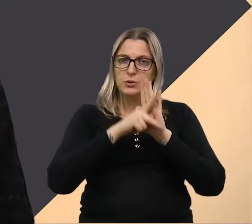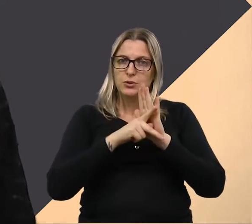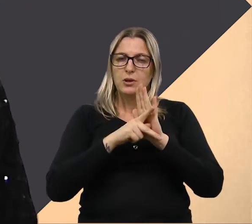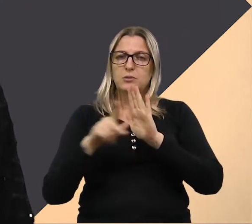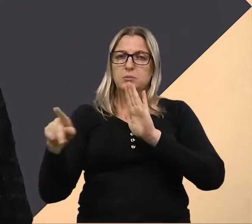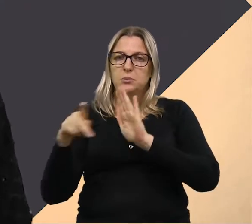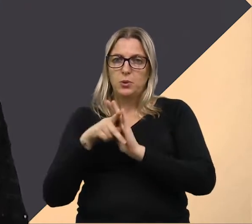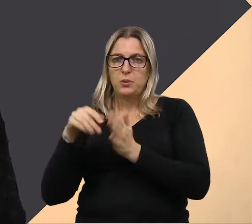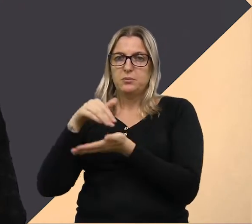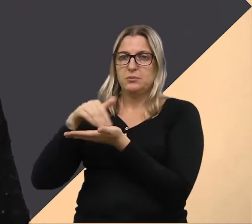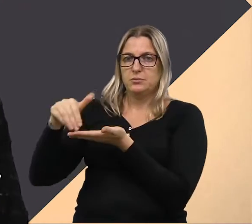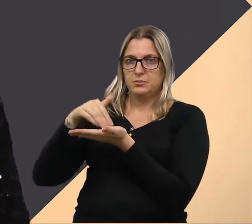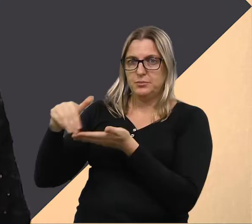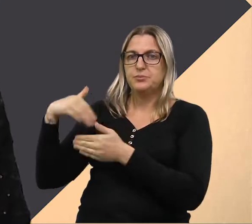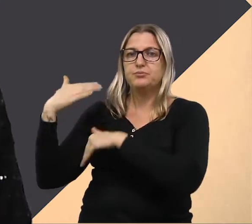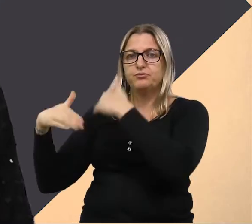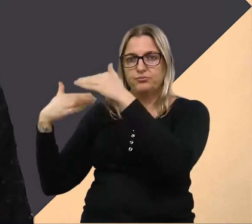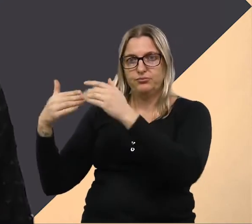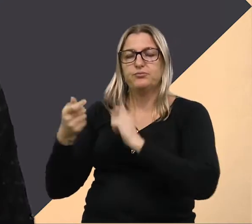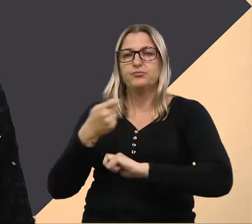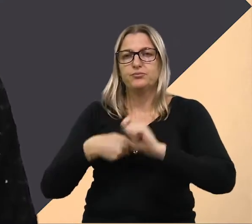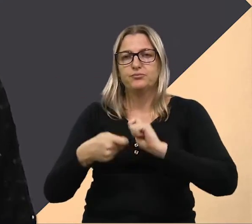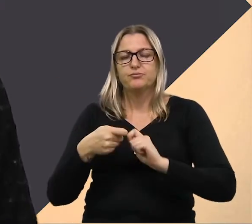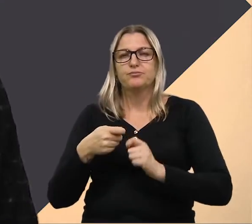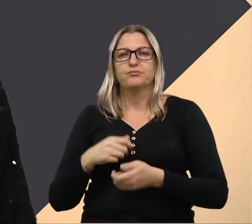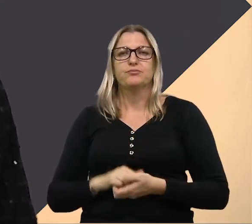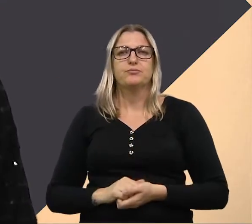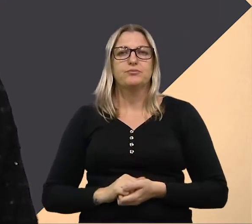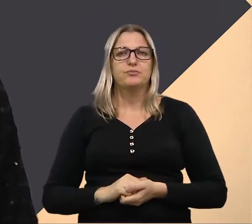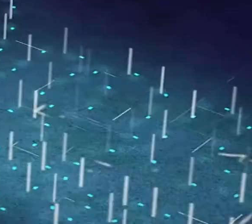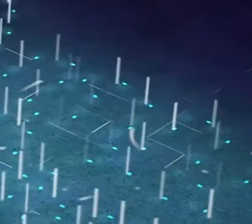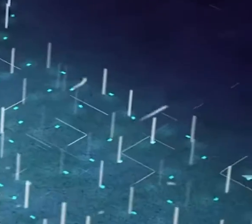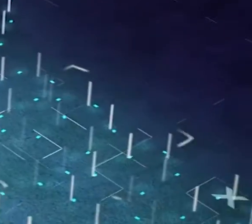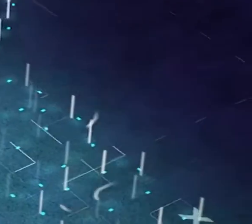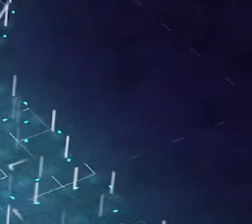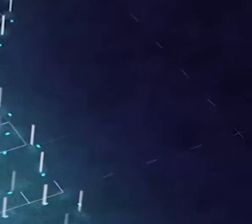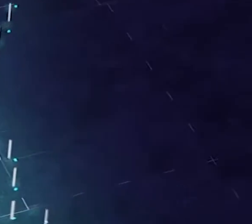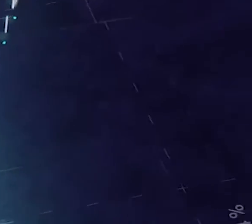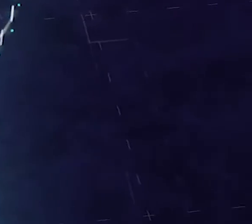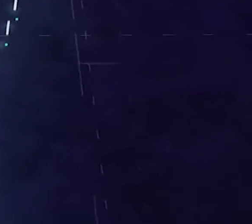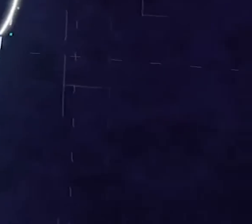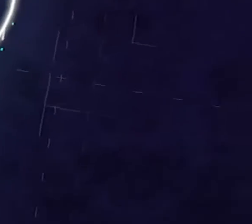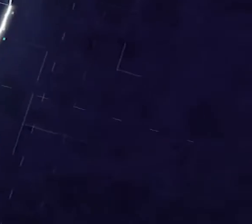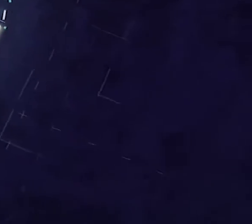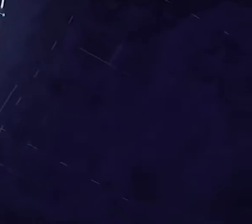projetos da secretaria de desenvolvimento econômico fique com a gente